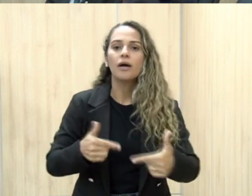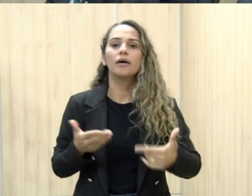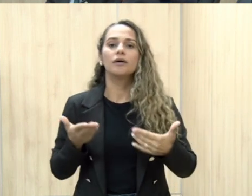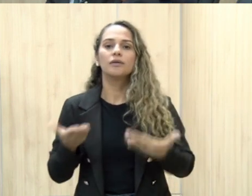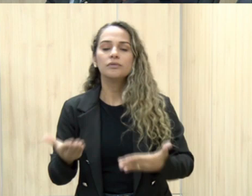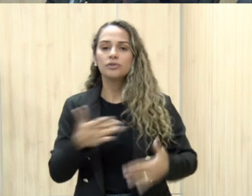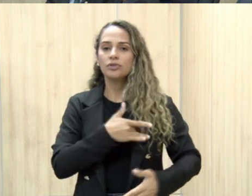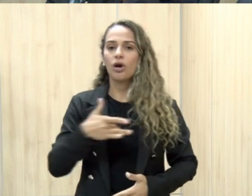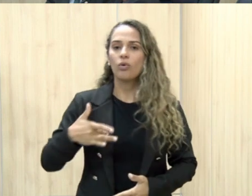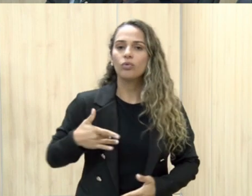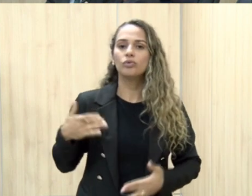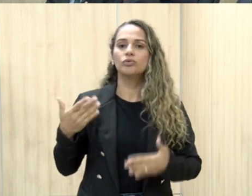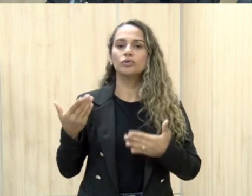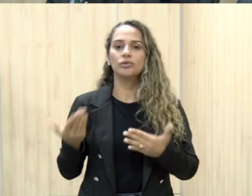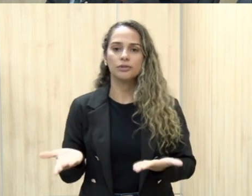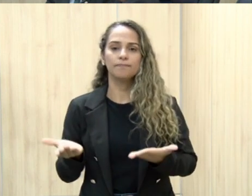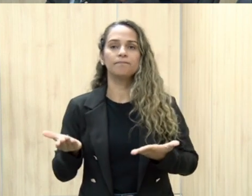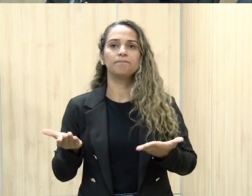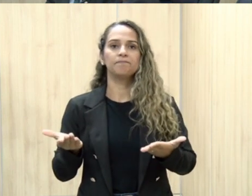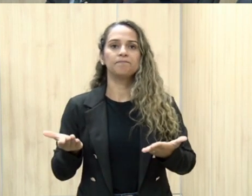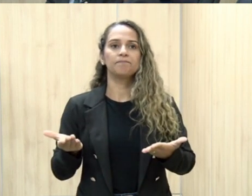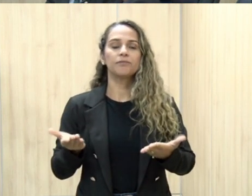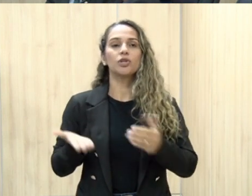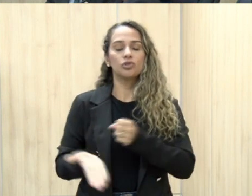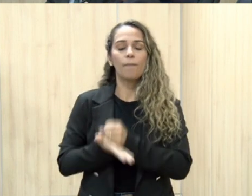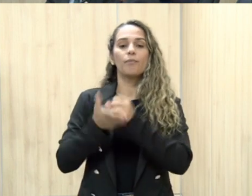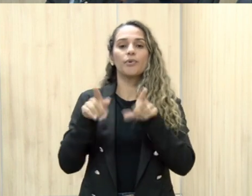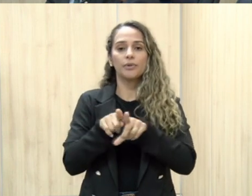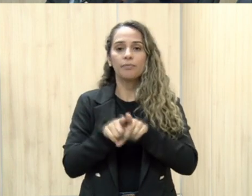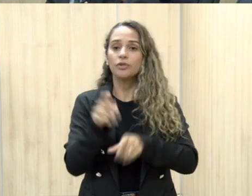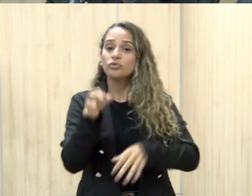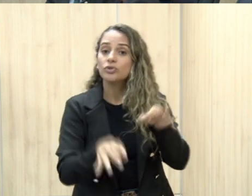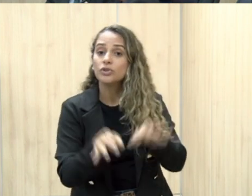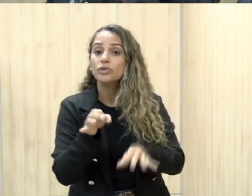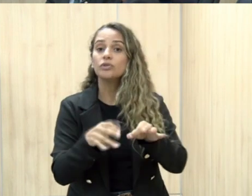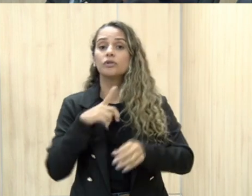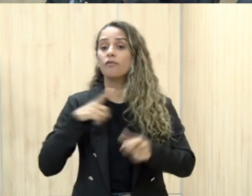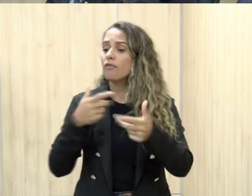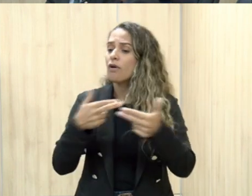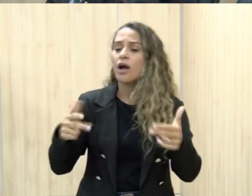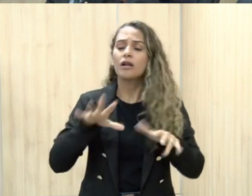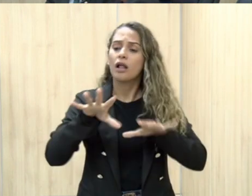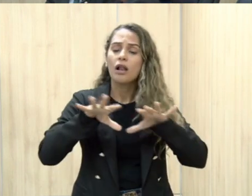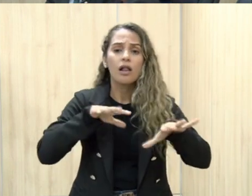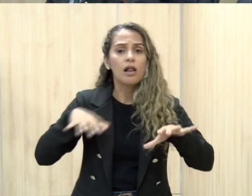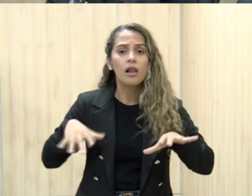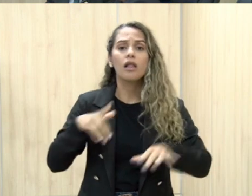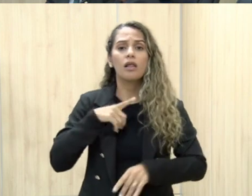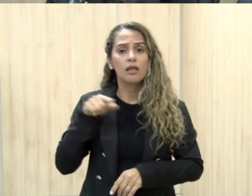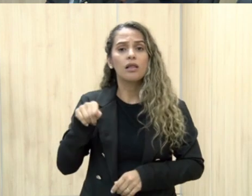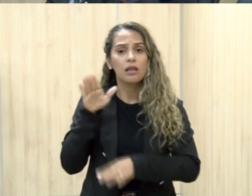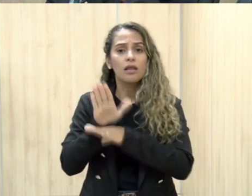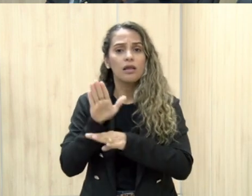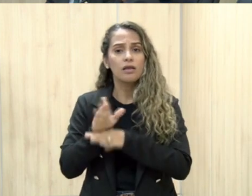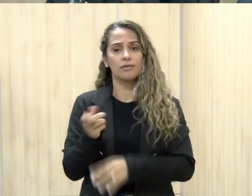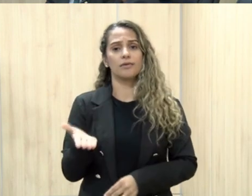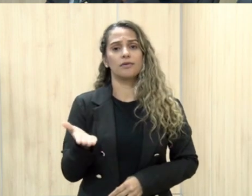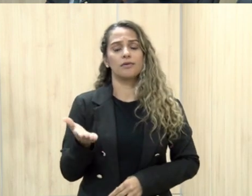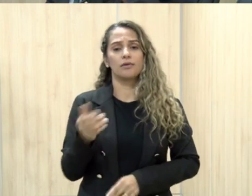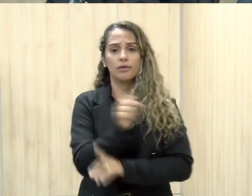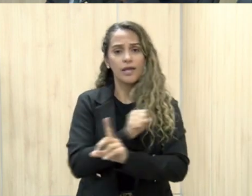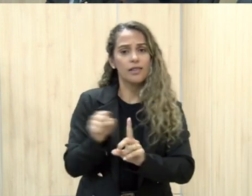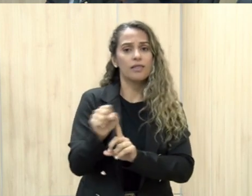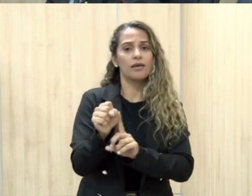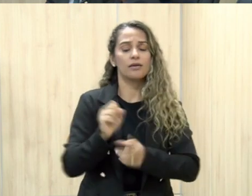de saúde seja no trabalho de apoio jurídico e diversas outras frentes de apoio a